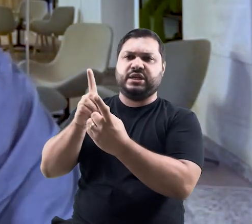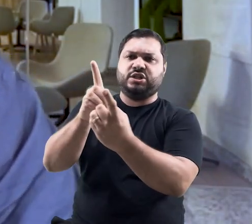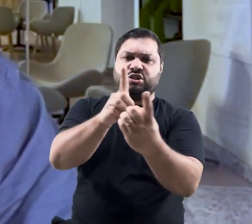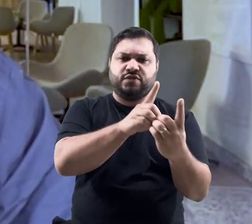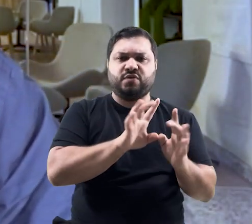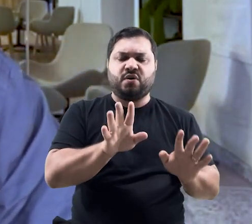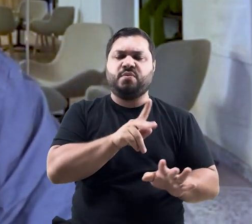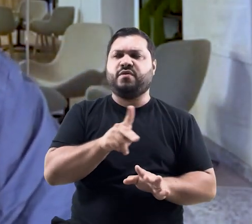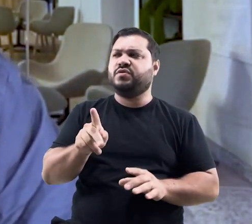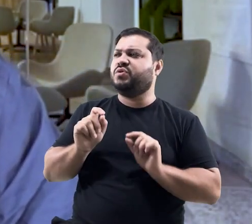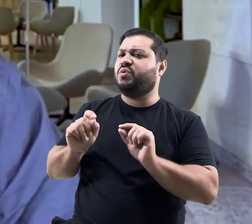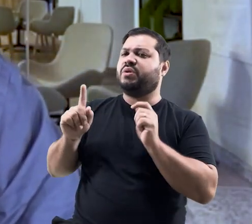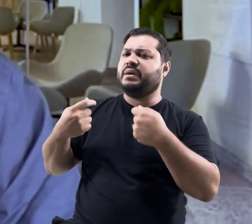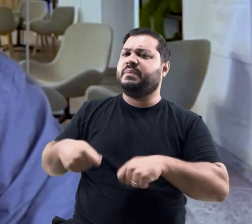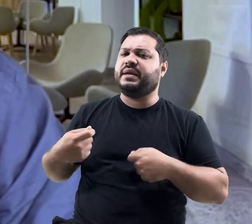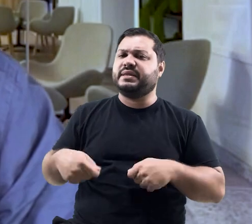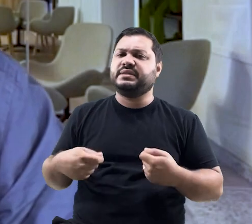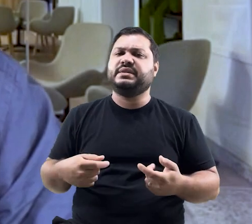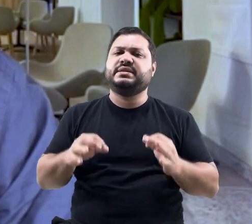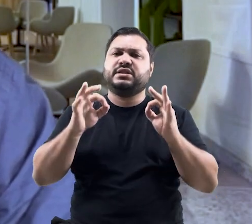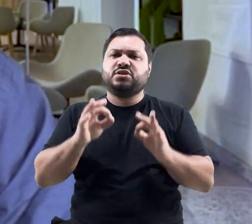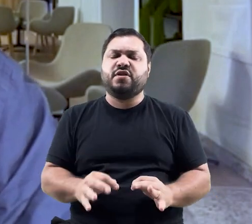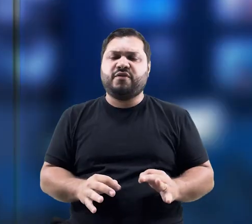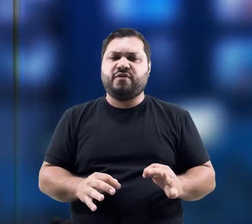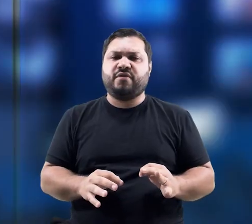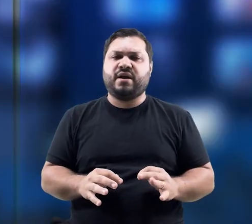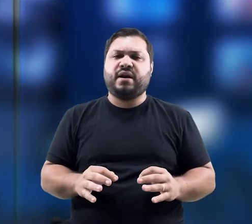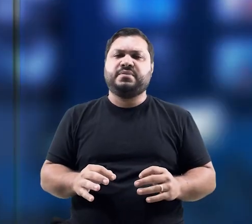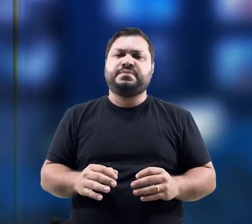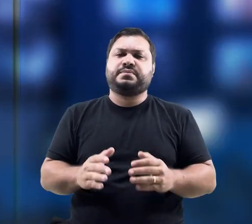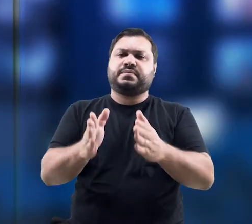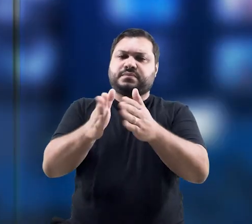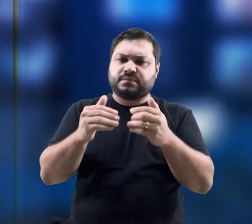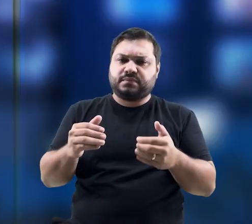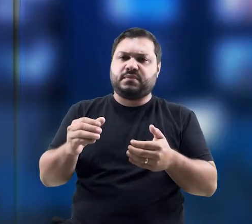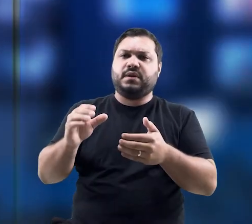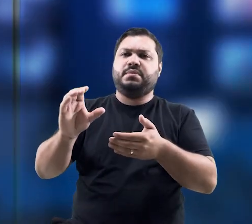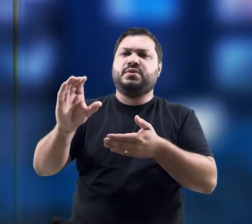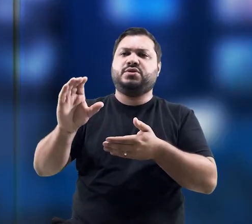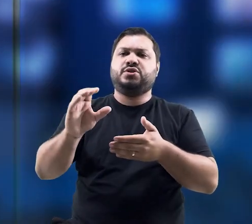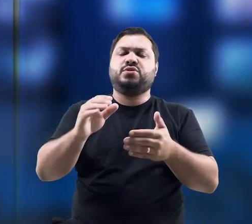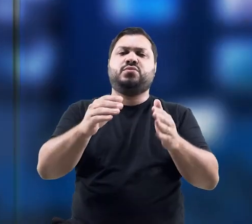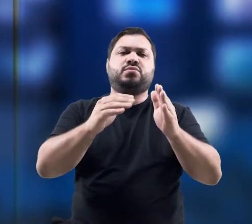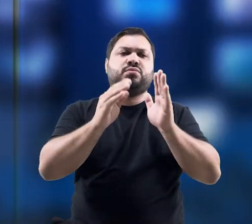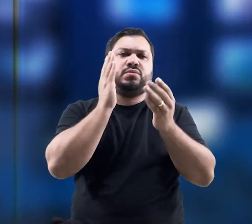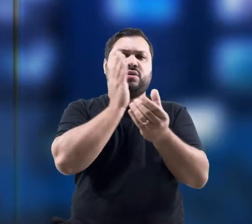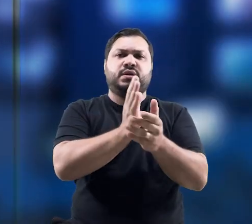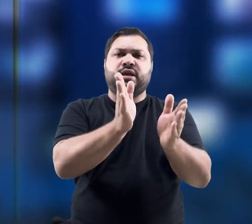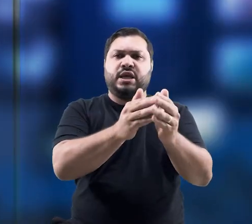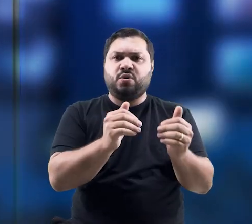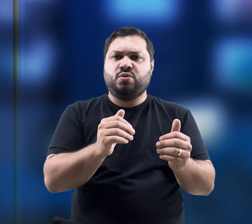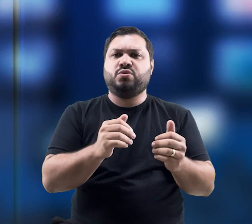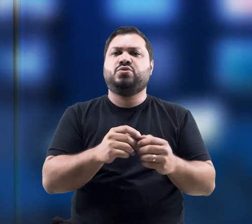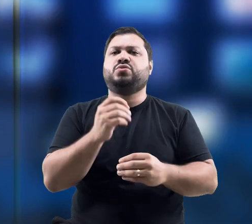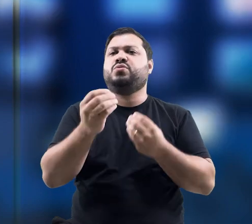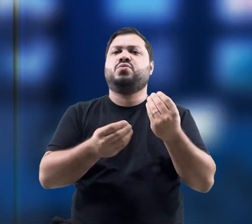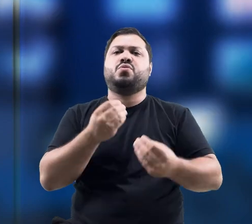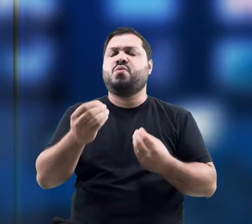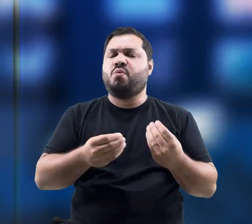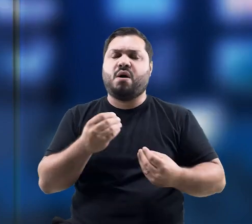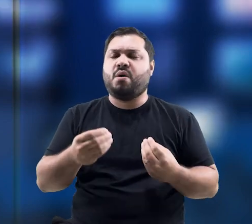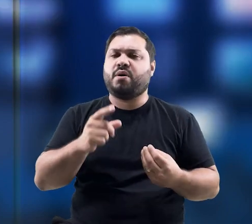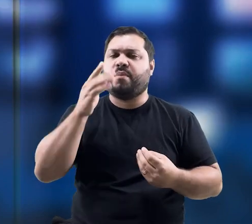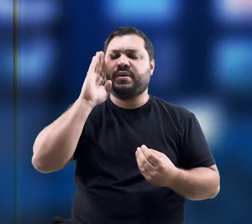maneira individual. Professor, o que é necessário, de fato, para pedir um recurso na esfera judicial? Quais são os